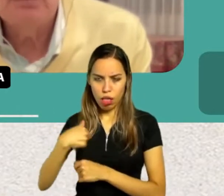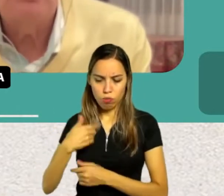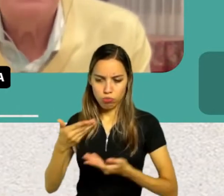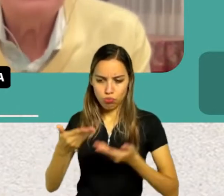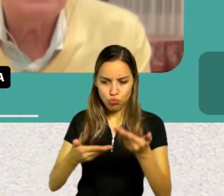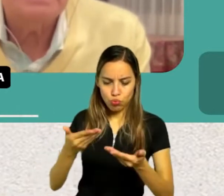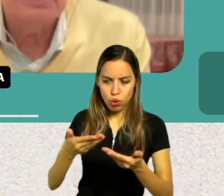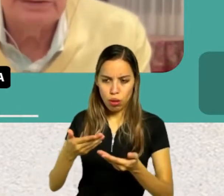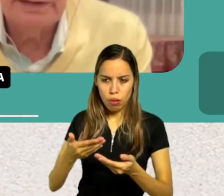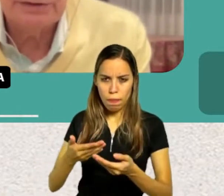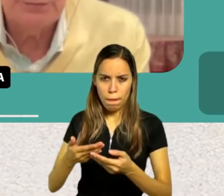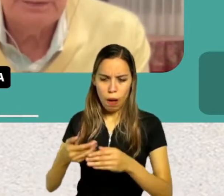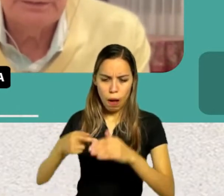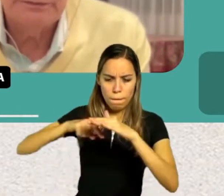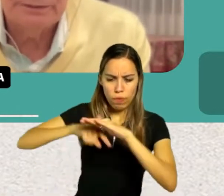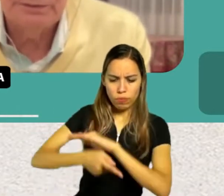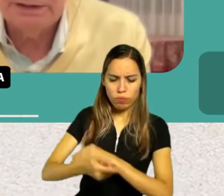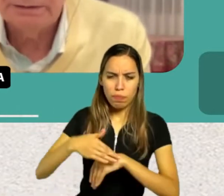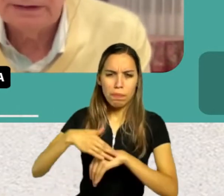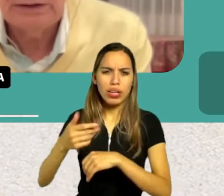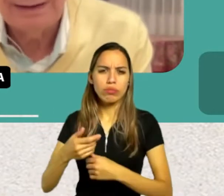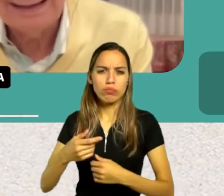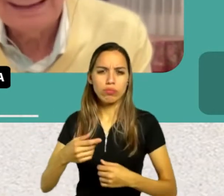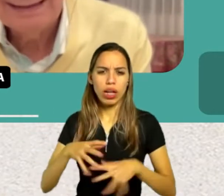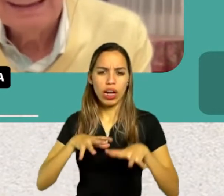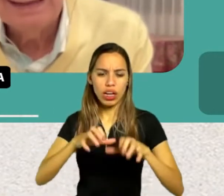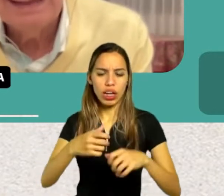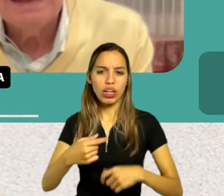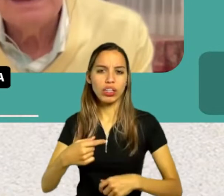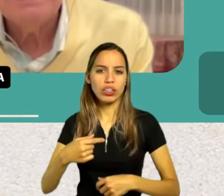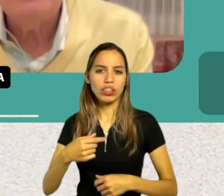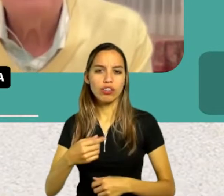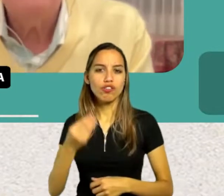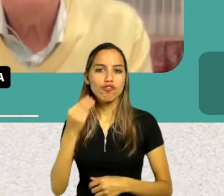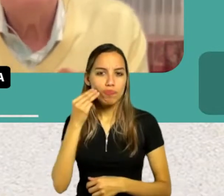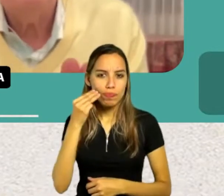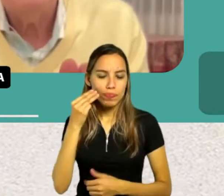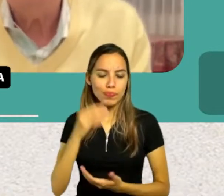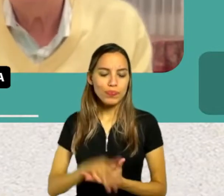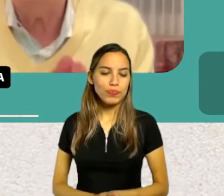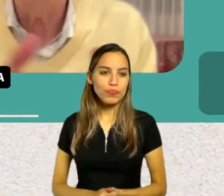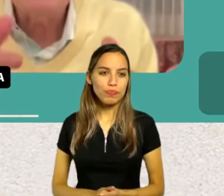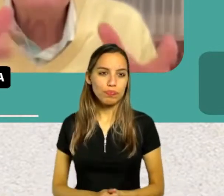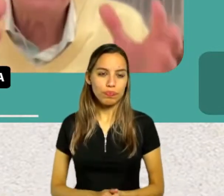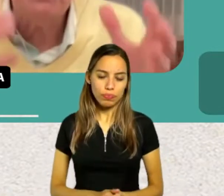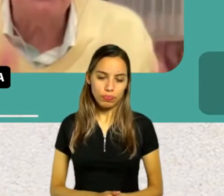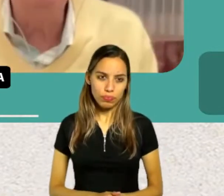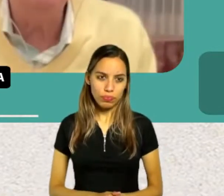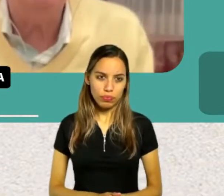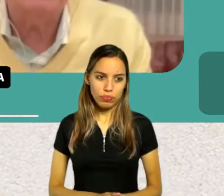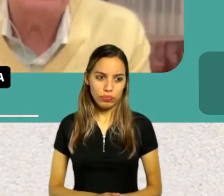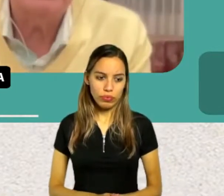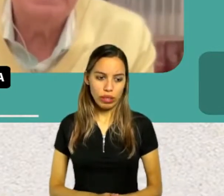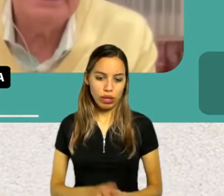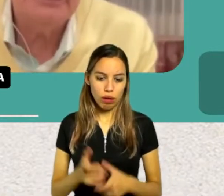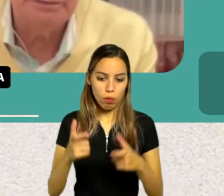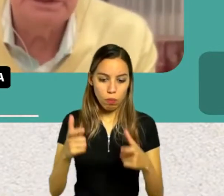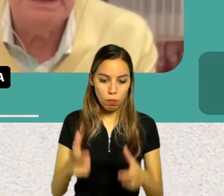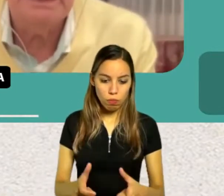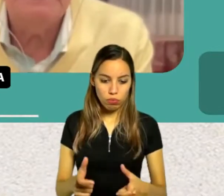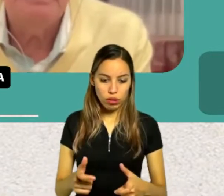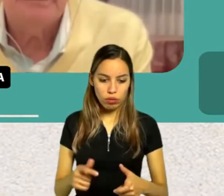um pouco mais nesse universo feminino. Agora, o lugar onde eu fui mais fundo na